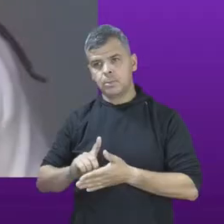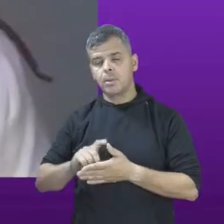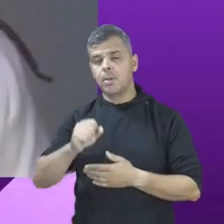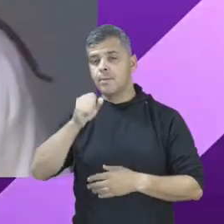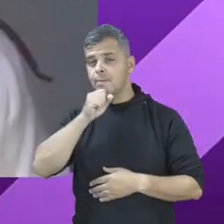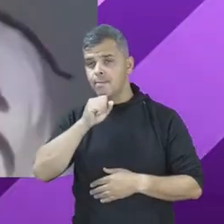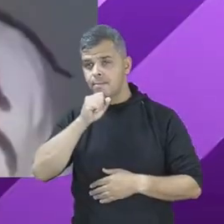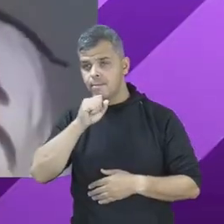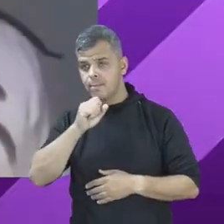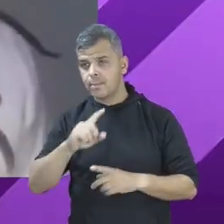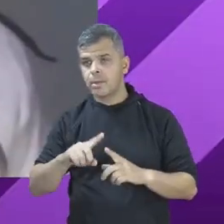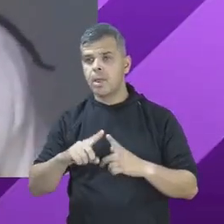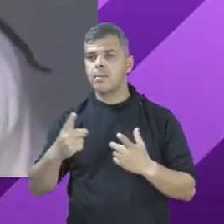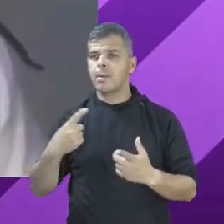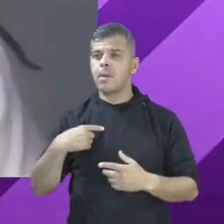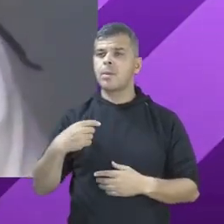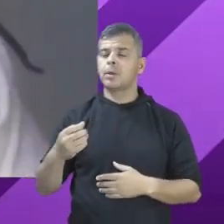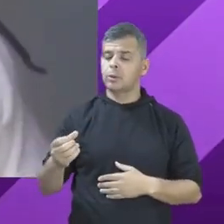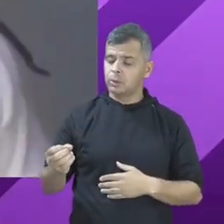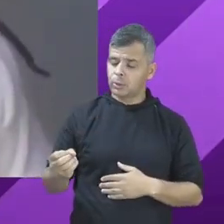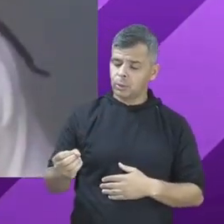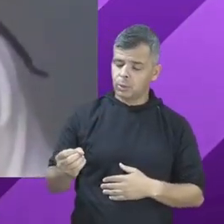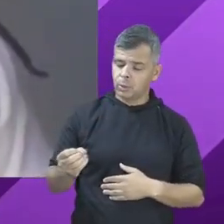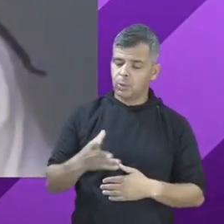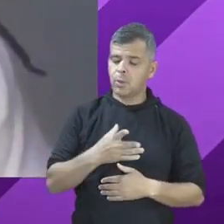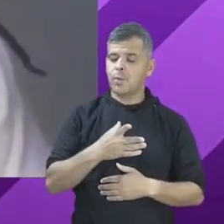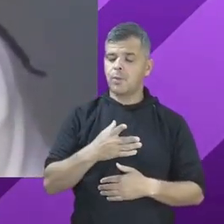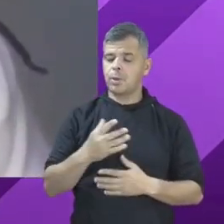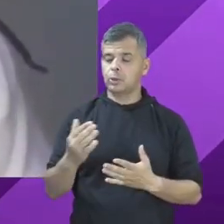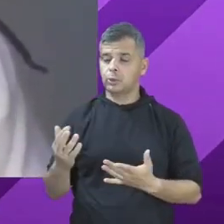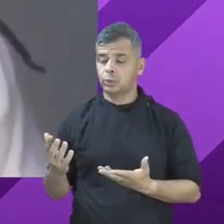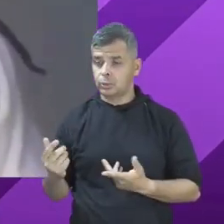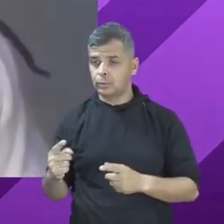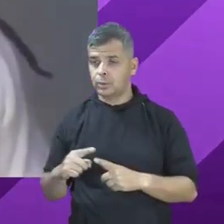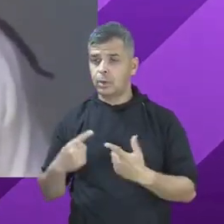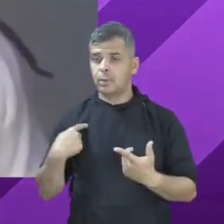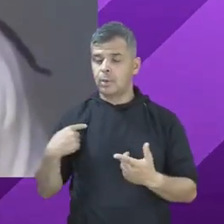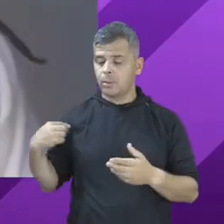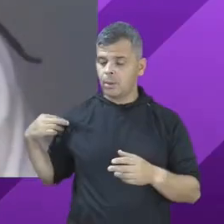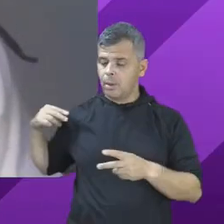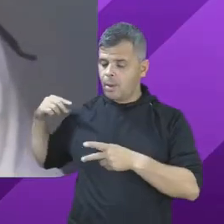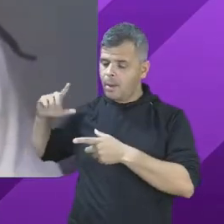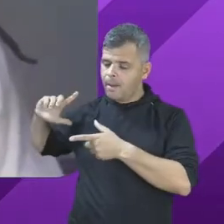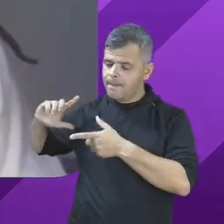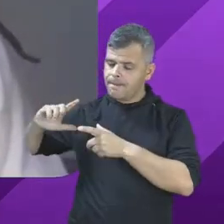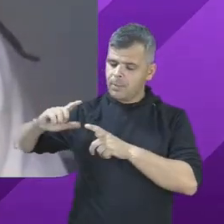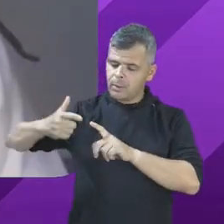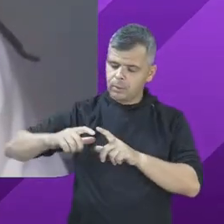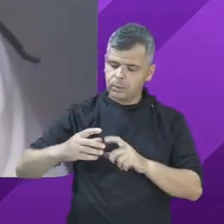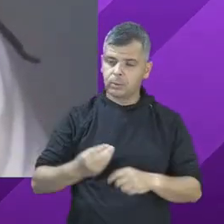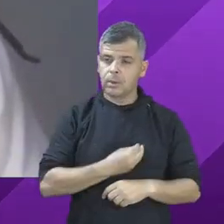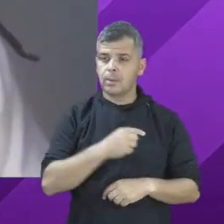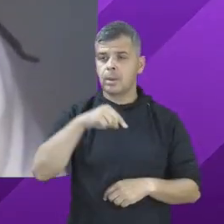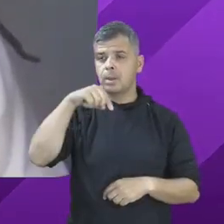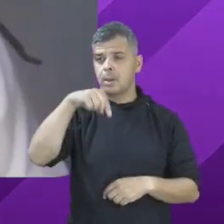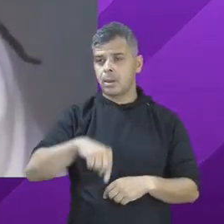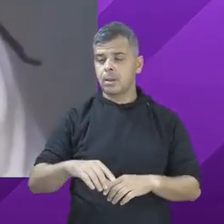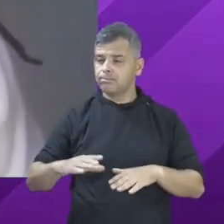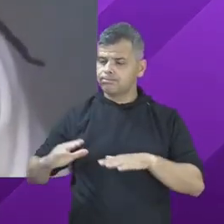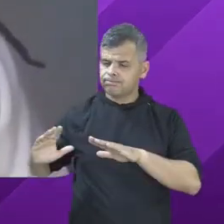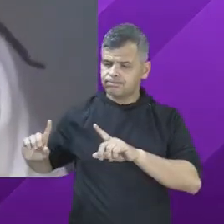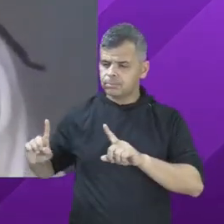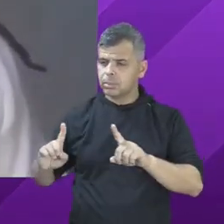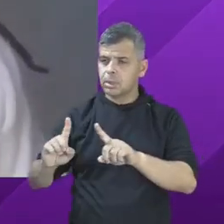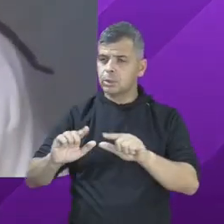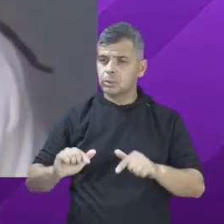velhos, às minhas mais novas, todas as pessoas que antecederam, né, que me antecederam nessa caminhada,